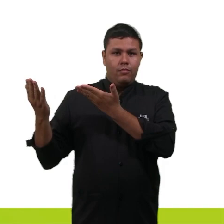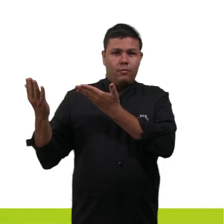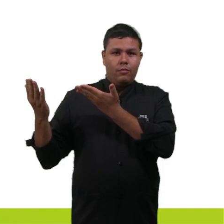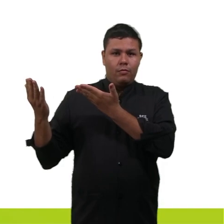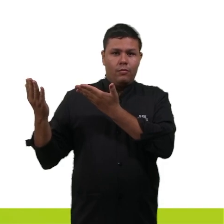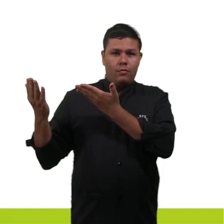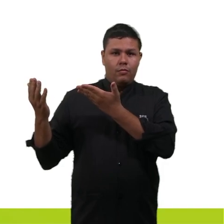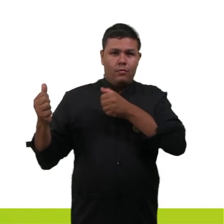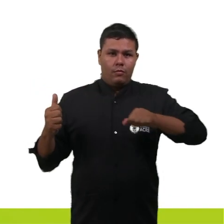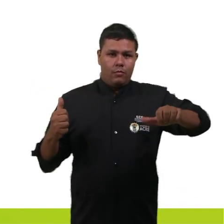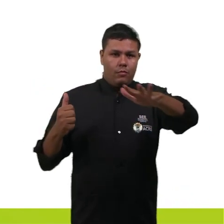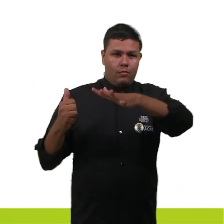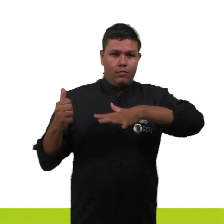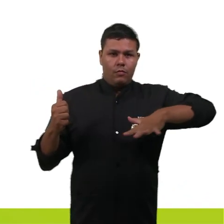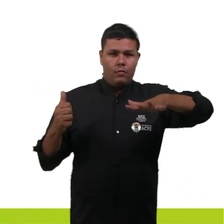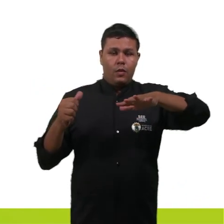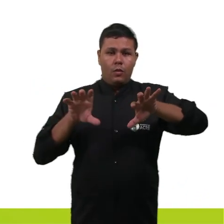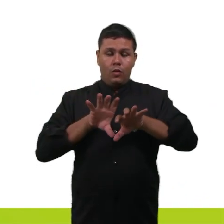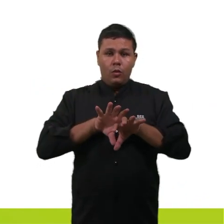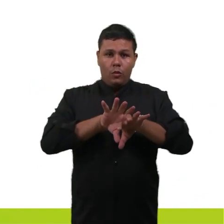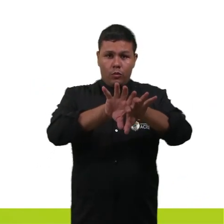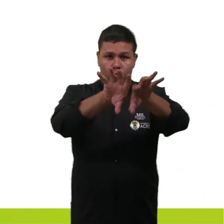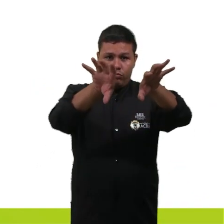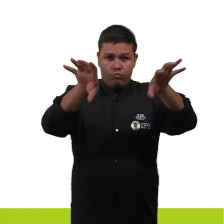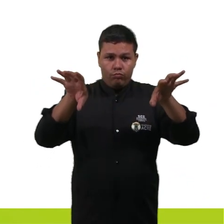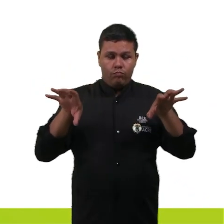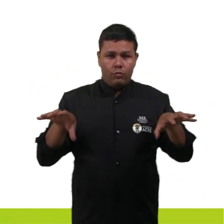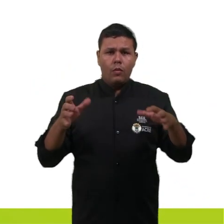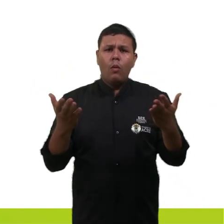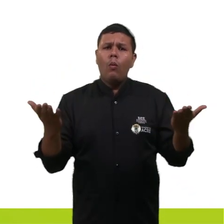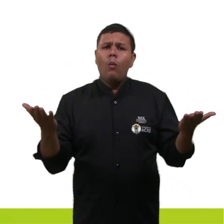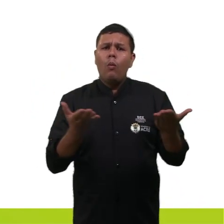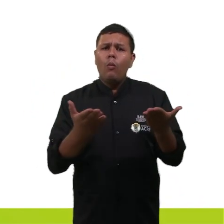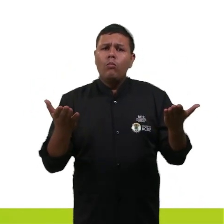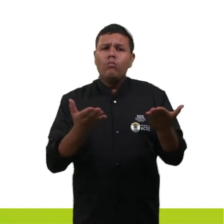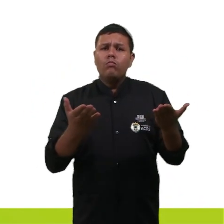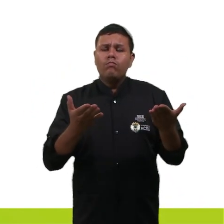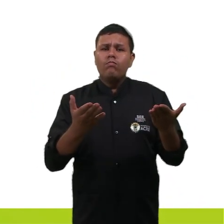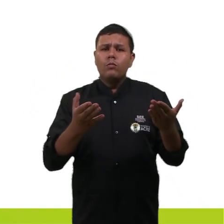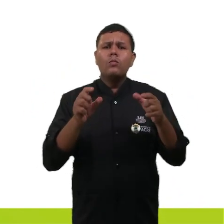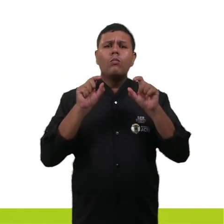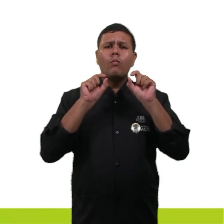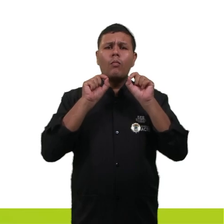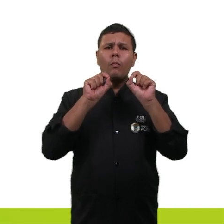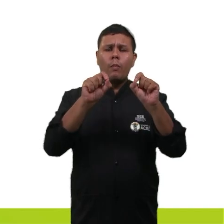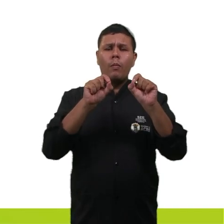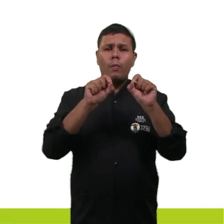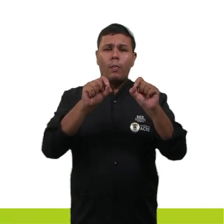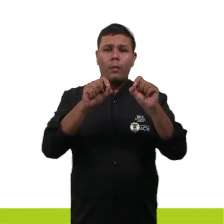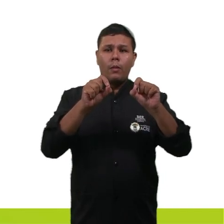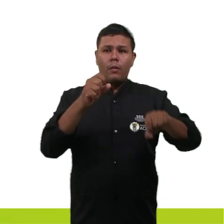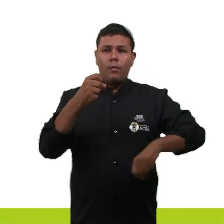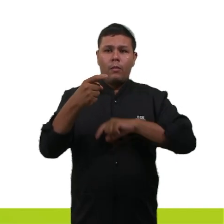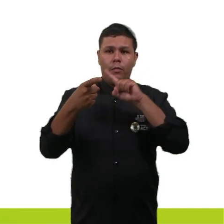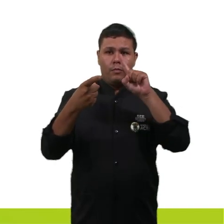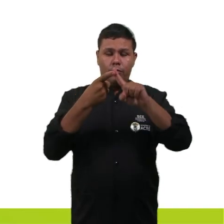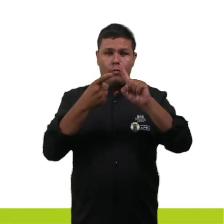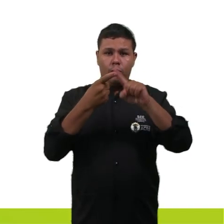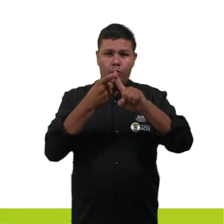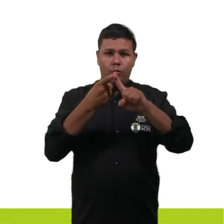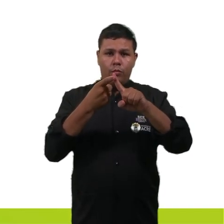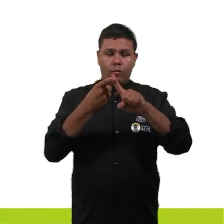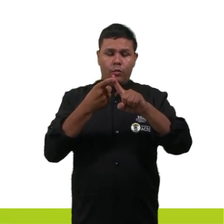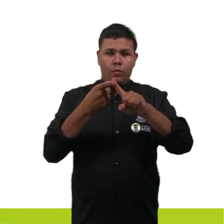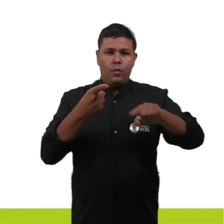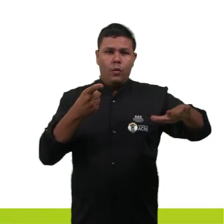vimos, se trata da divisão atual, e a divisão atual é feita em setor